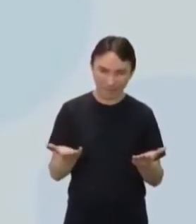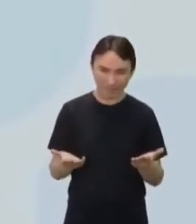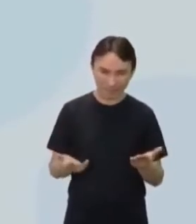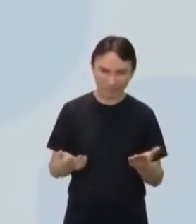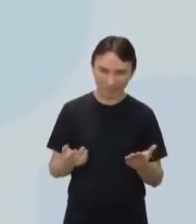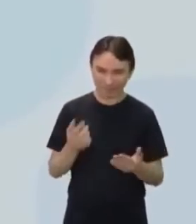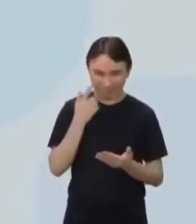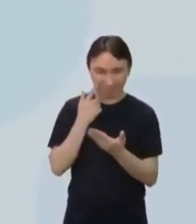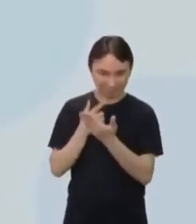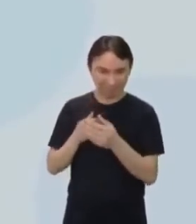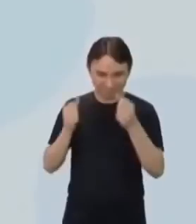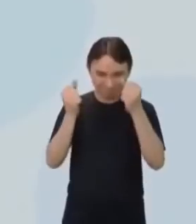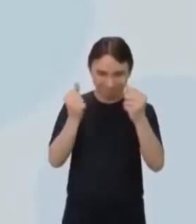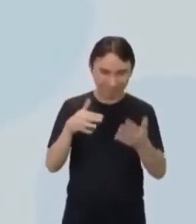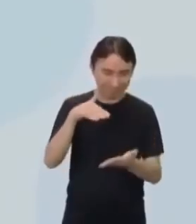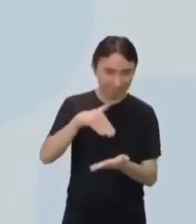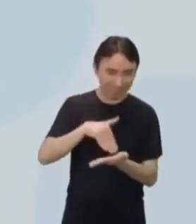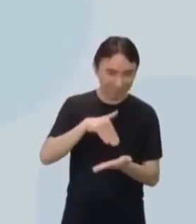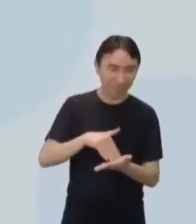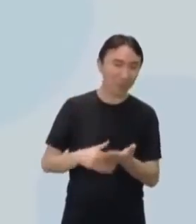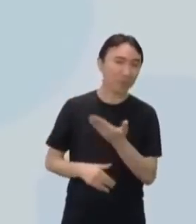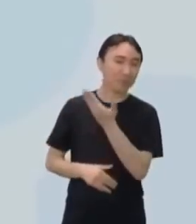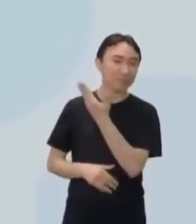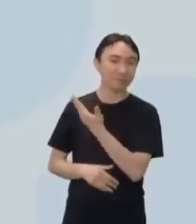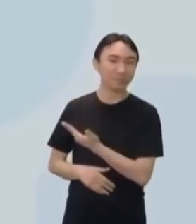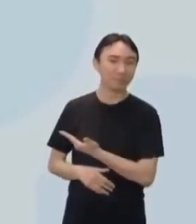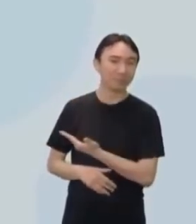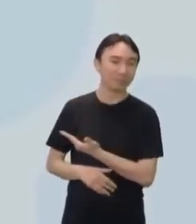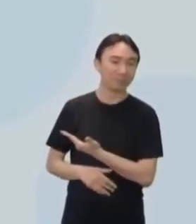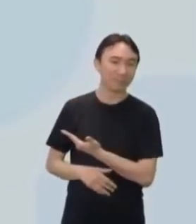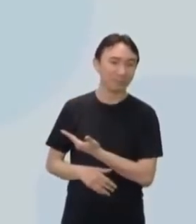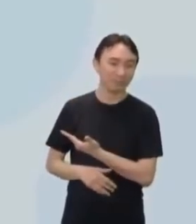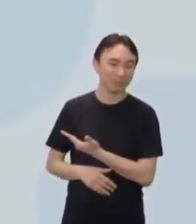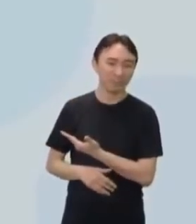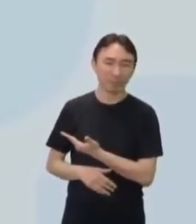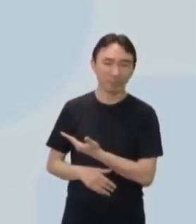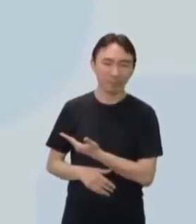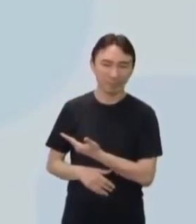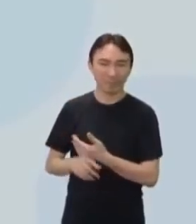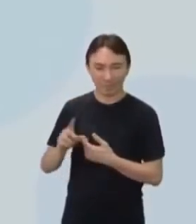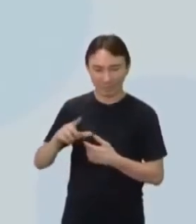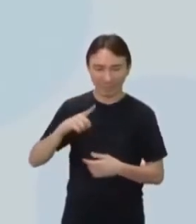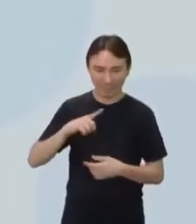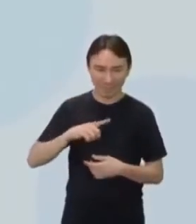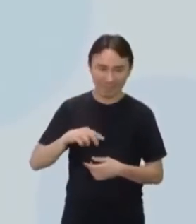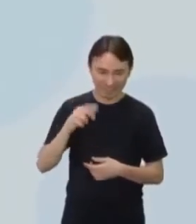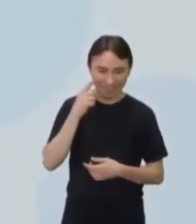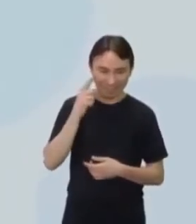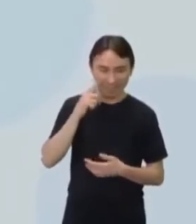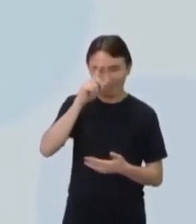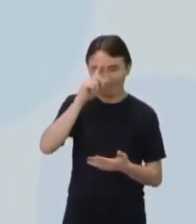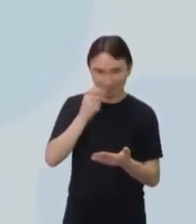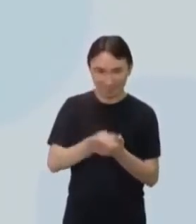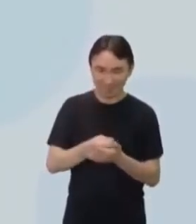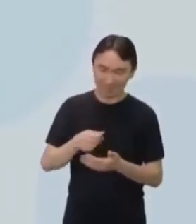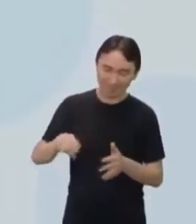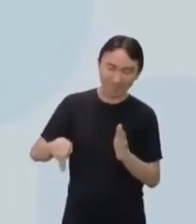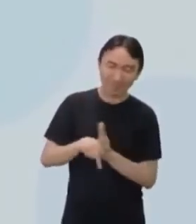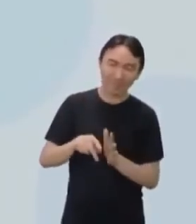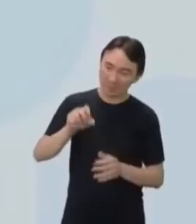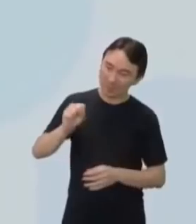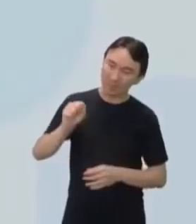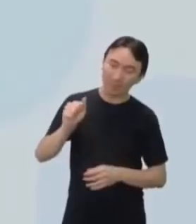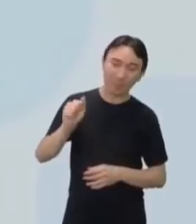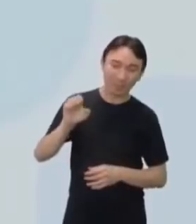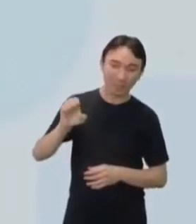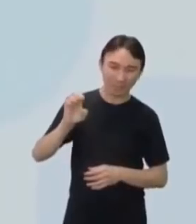minha fala e trago aí para outros aspectos, é que na portaria do SAEB, né, nós temos um critério para que